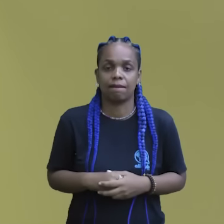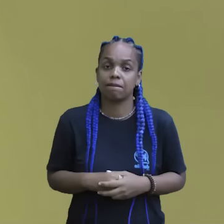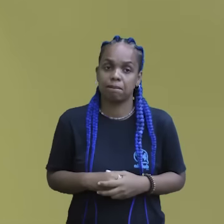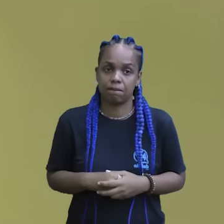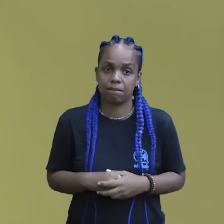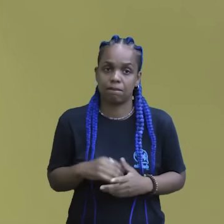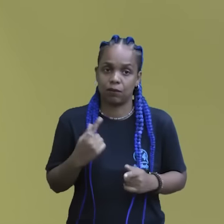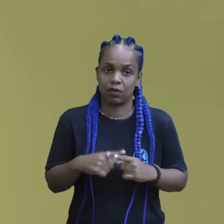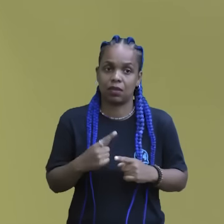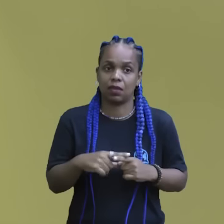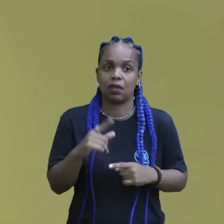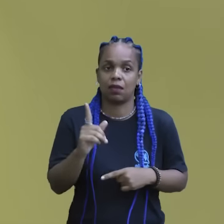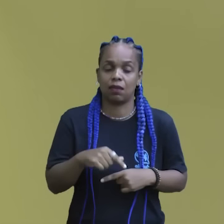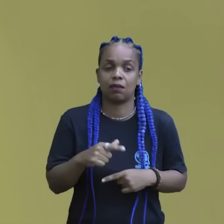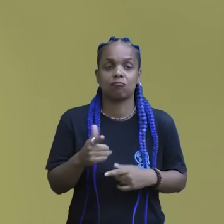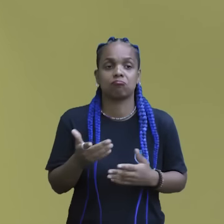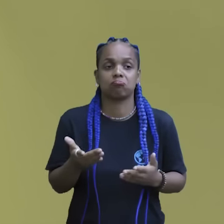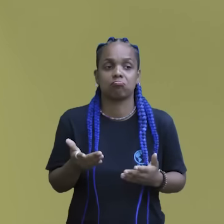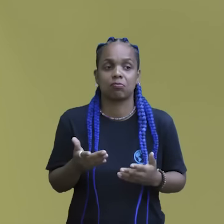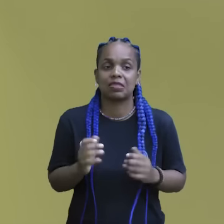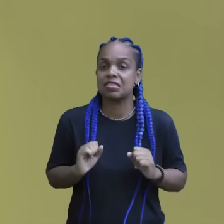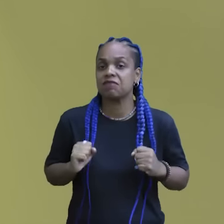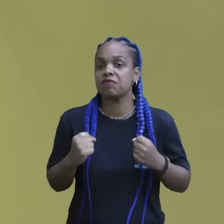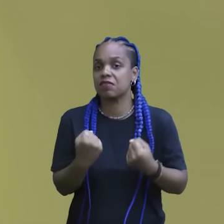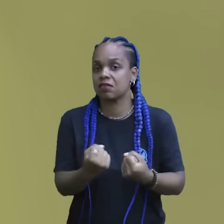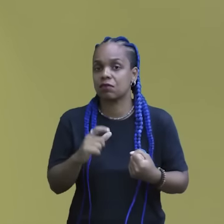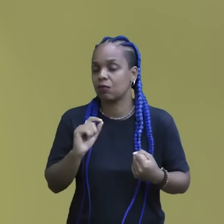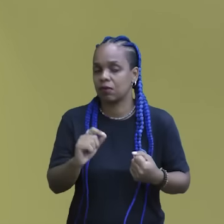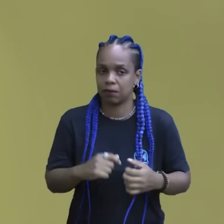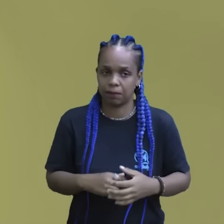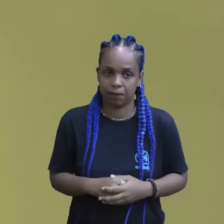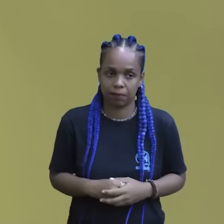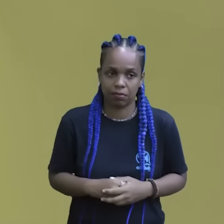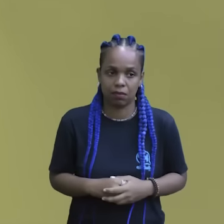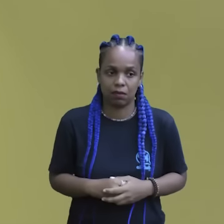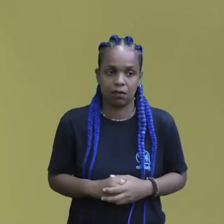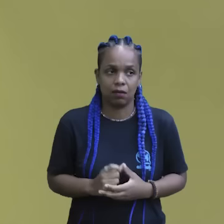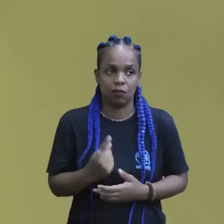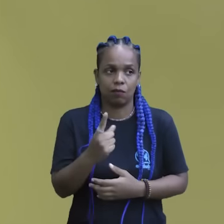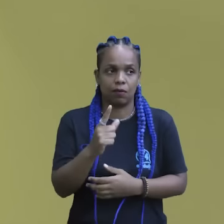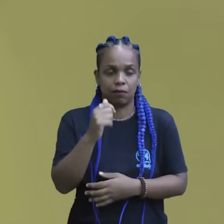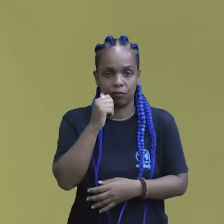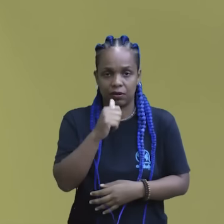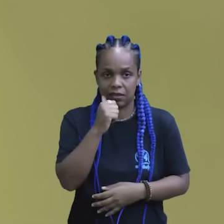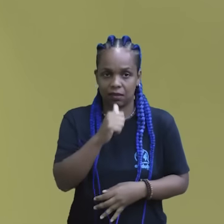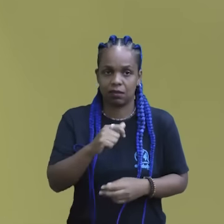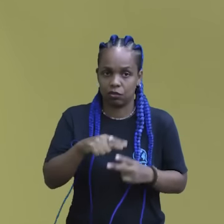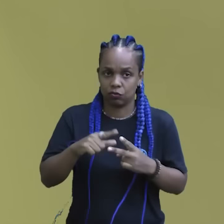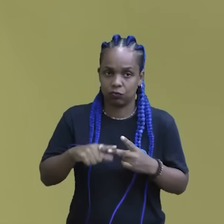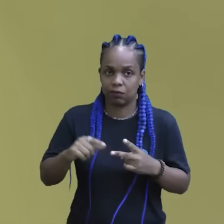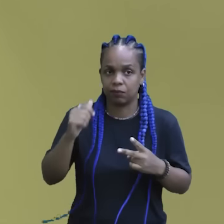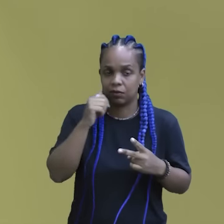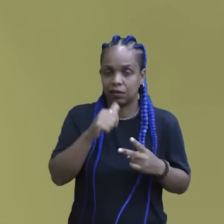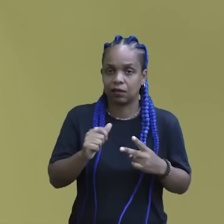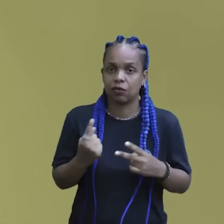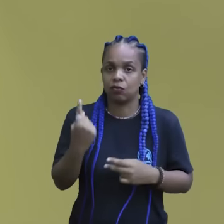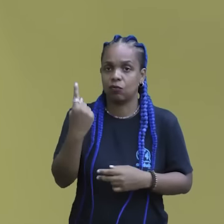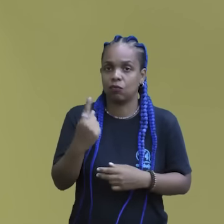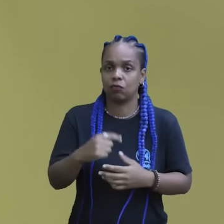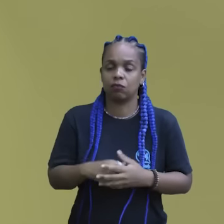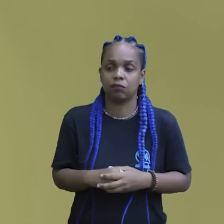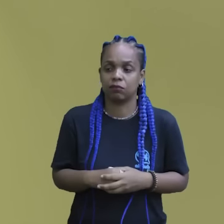mulher, duas mulheres, uma que se submete a um aborto e a outra que pratica o aborto. Chama-se